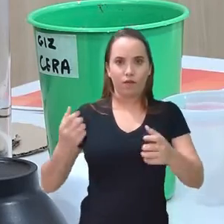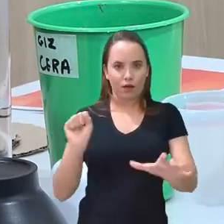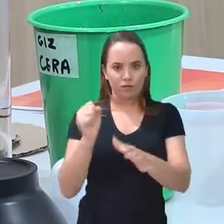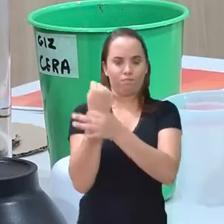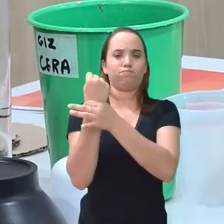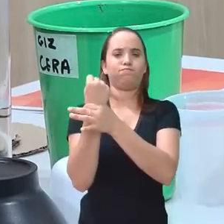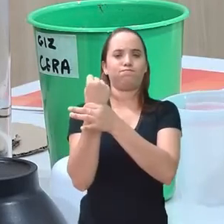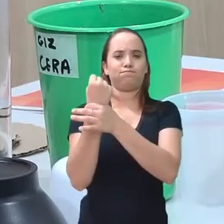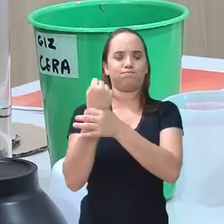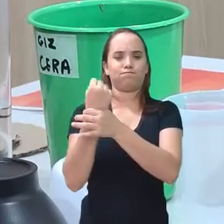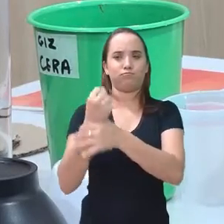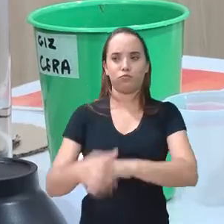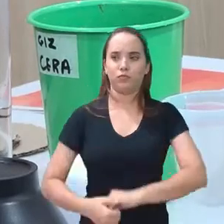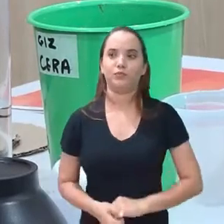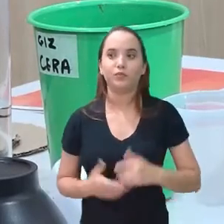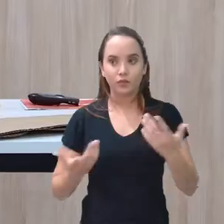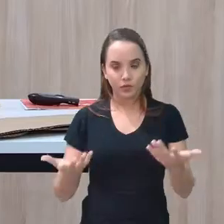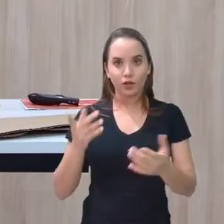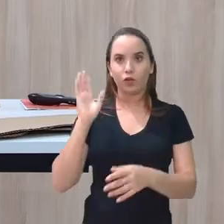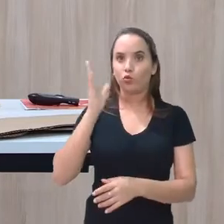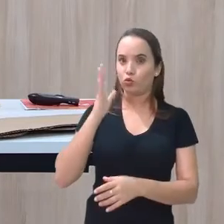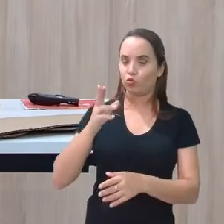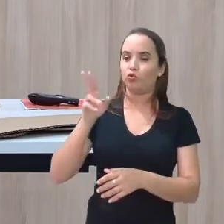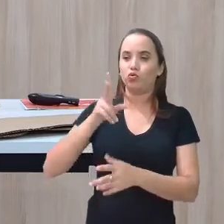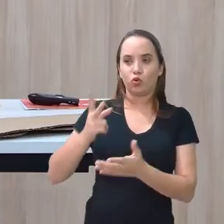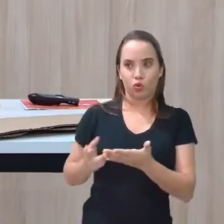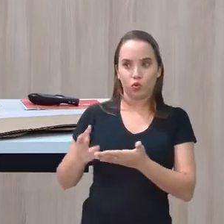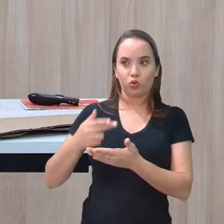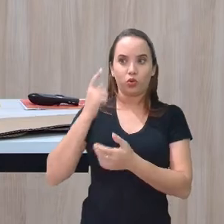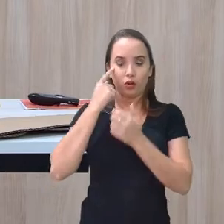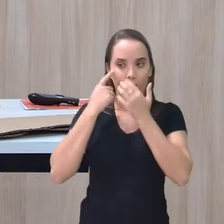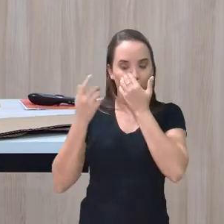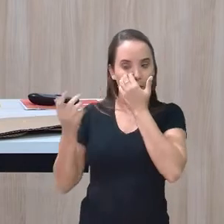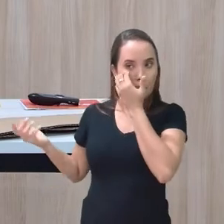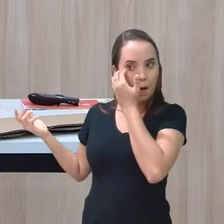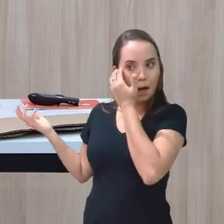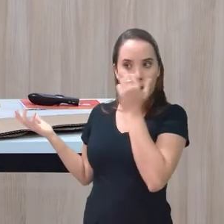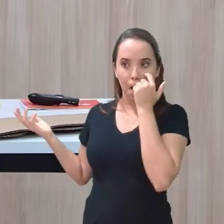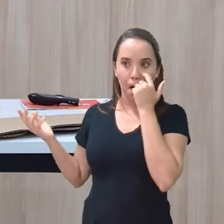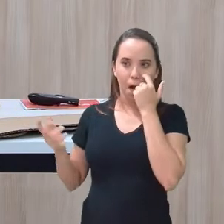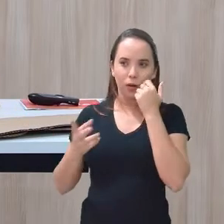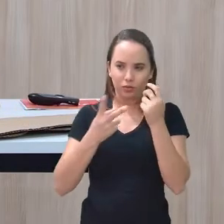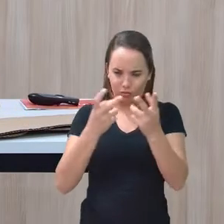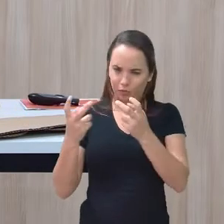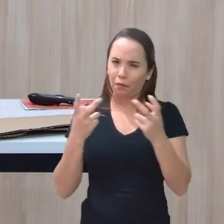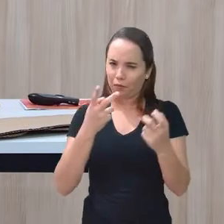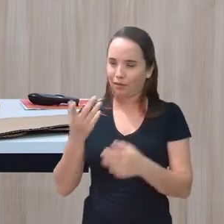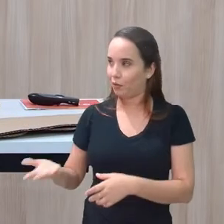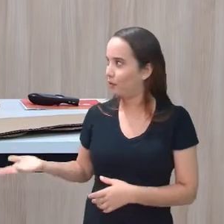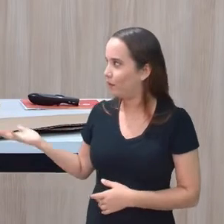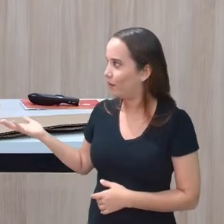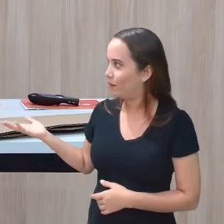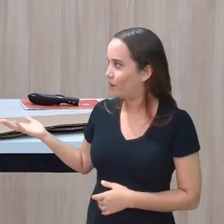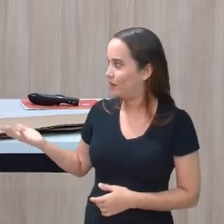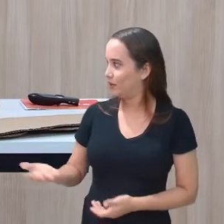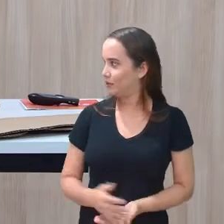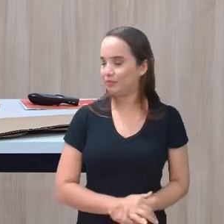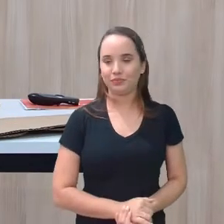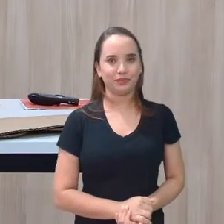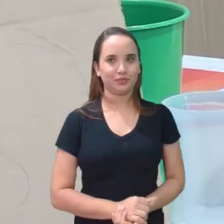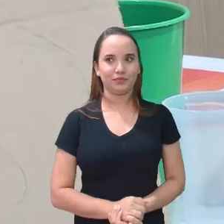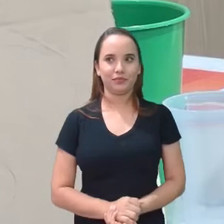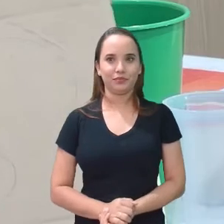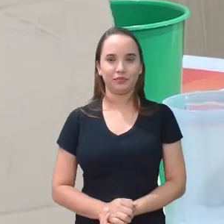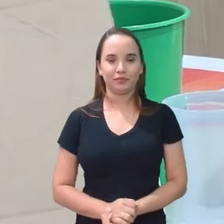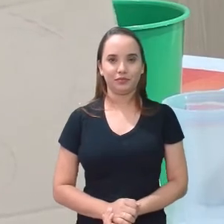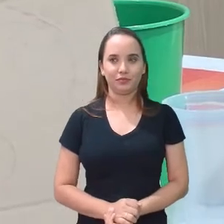Então, eu tenho aqui, ó, recortei rapidinho daqui. Acho que vocês vão perceber aí de onde eu retirei.